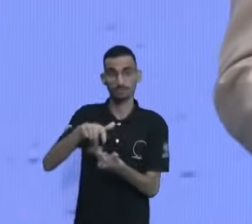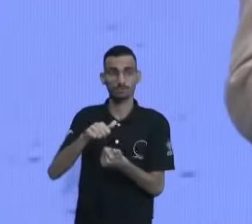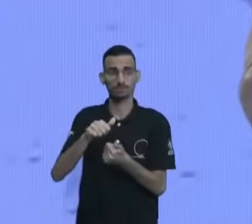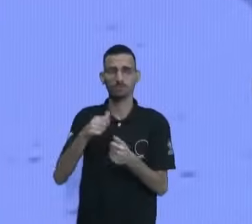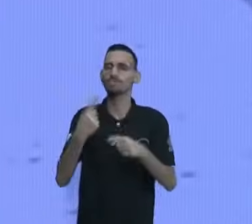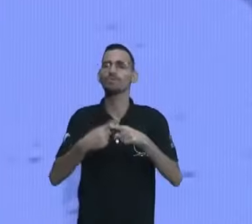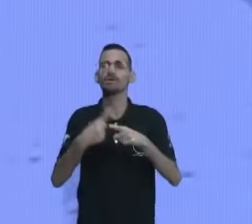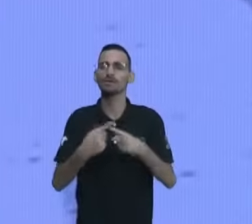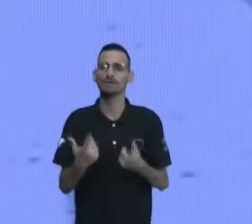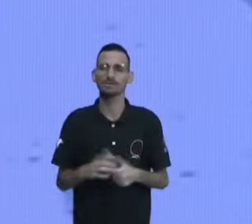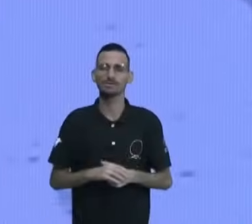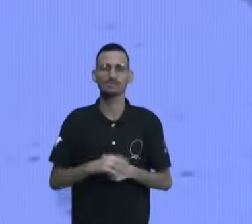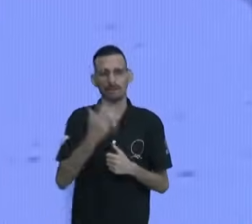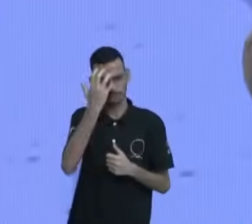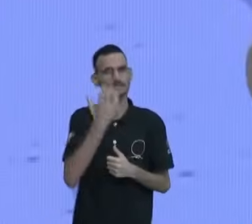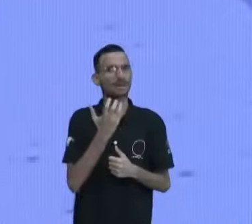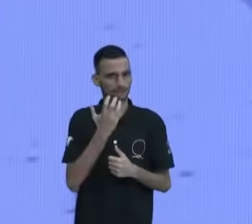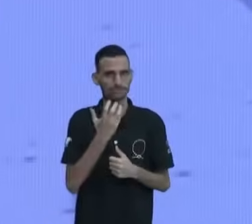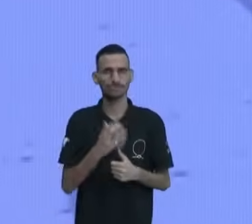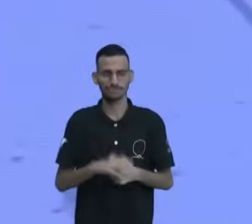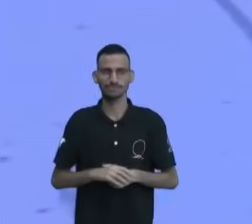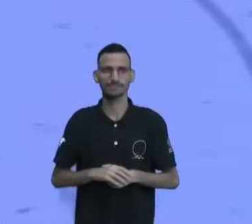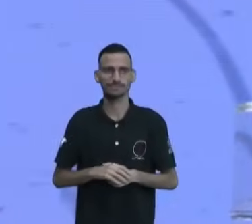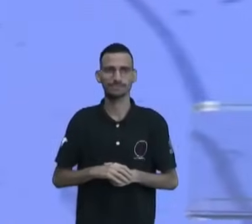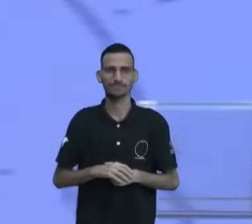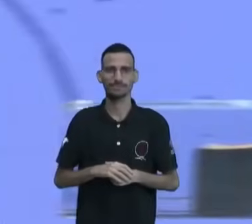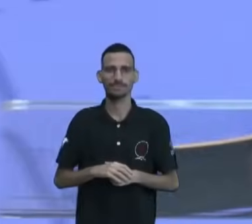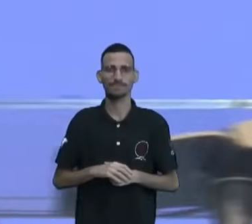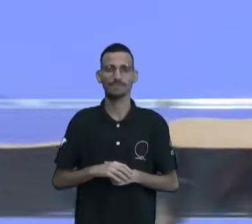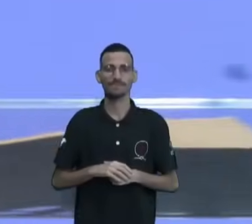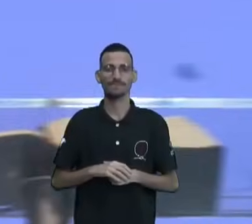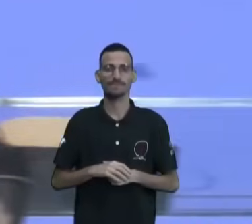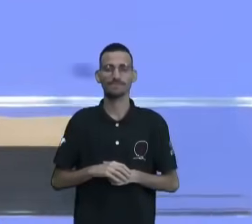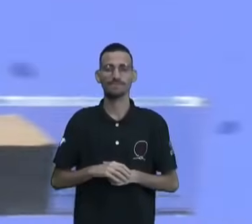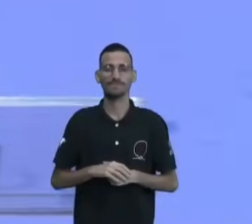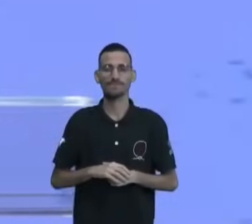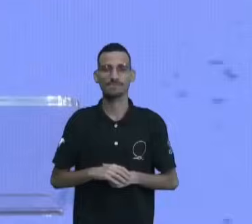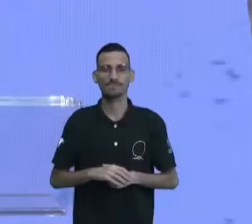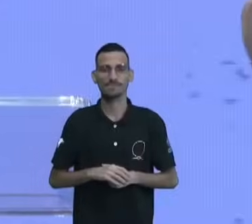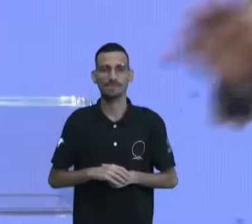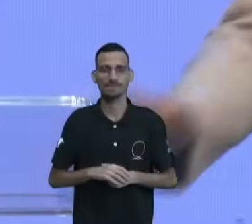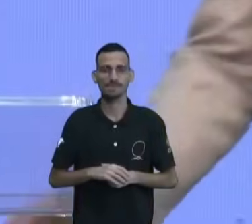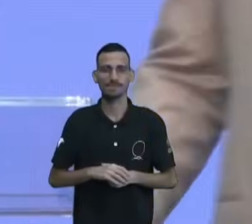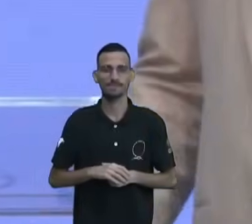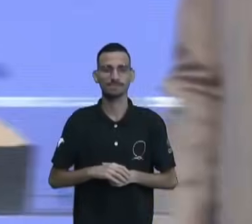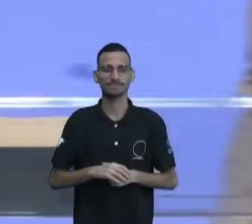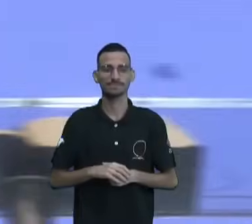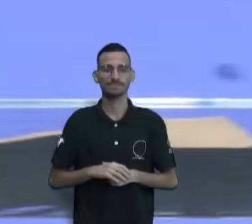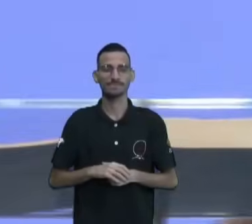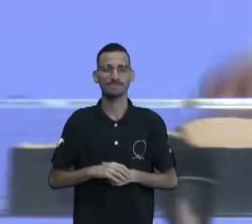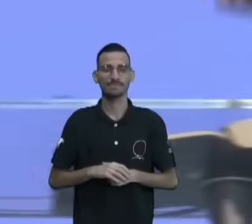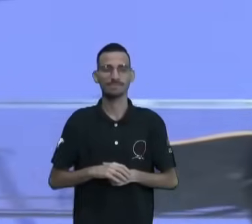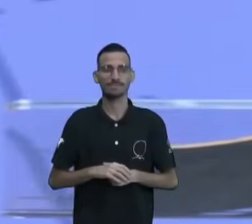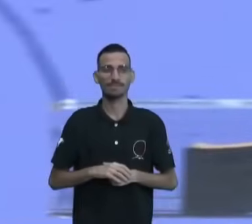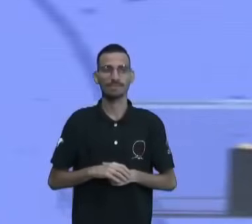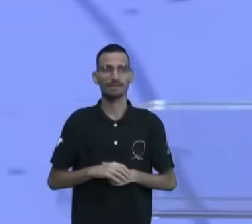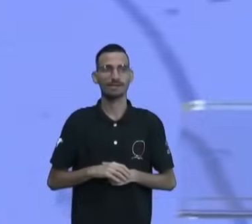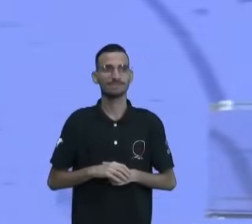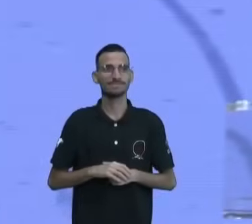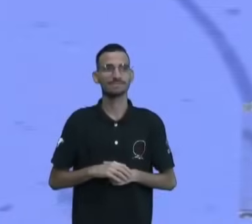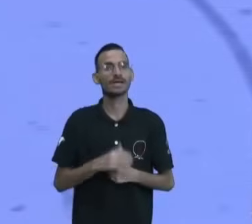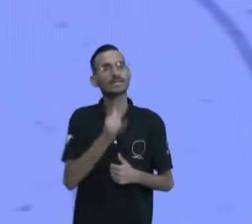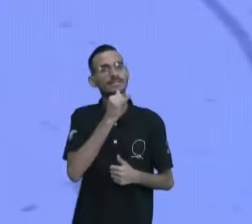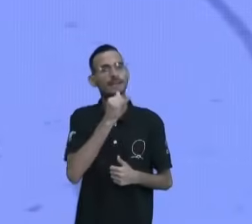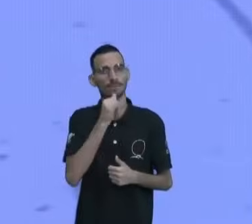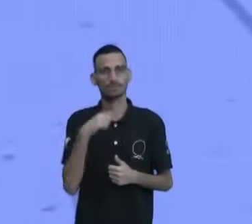é muito sério quando você vê alguém como dono da verdade só ele tem a verdade tá